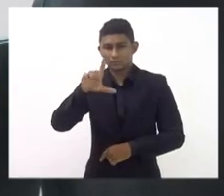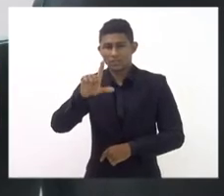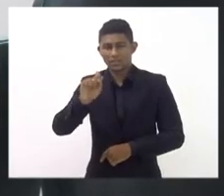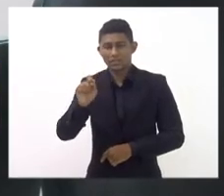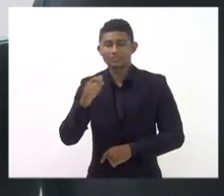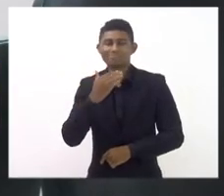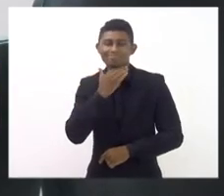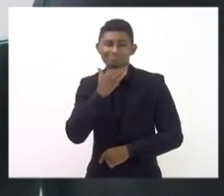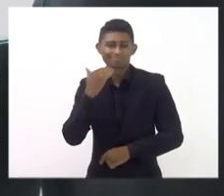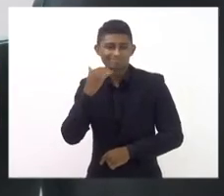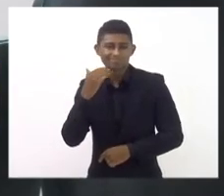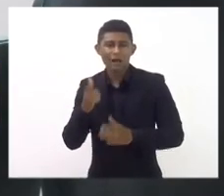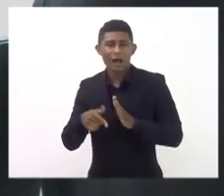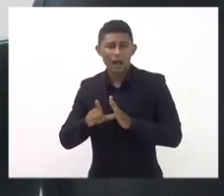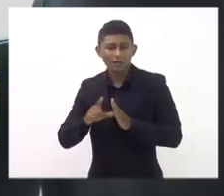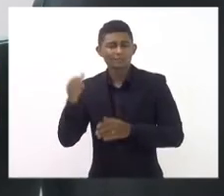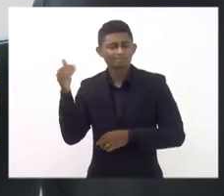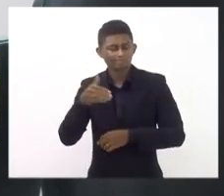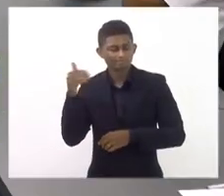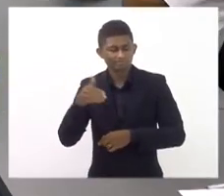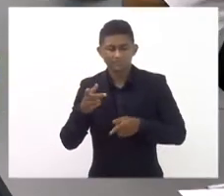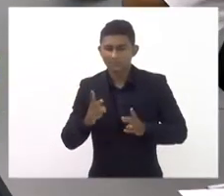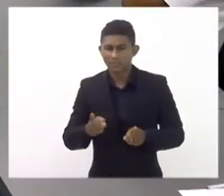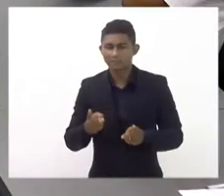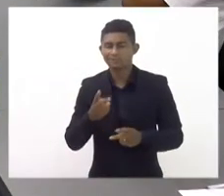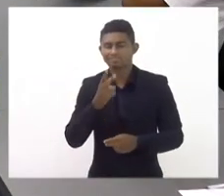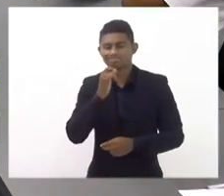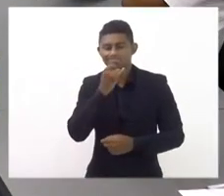esse debate, todo esse processo.